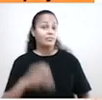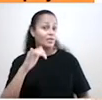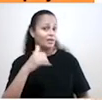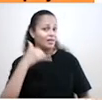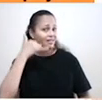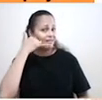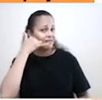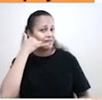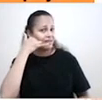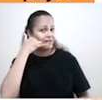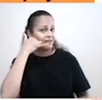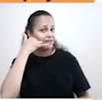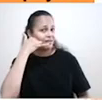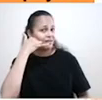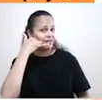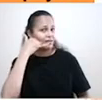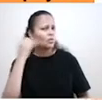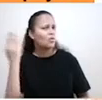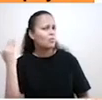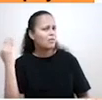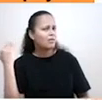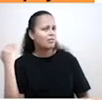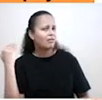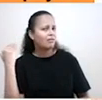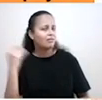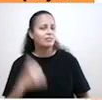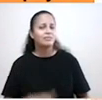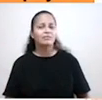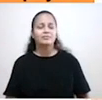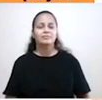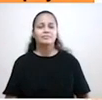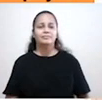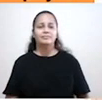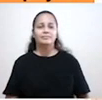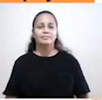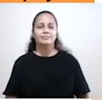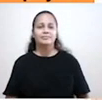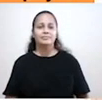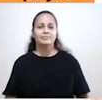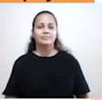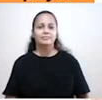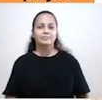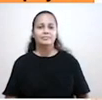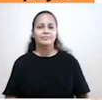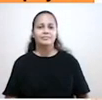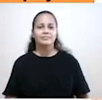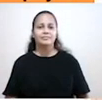Call, que é ligar. O passado e o particípio, called.